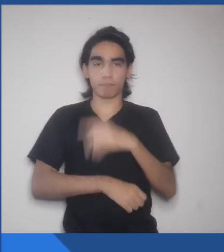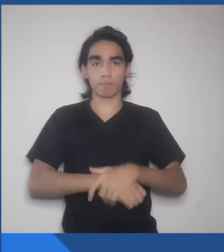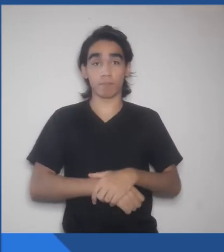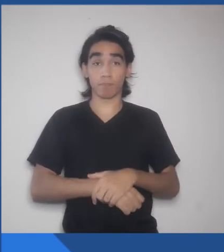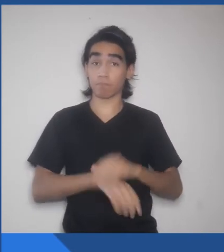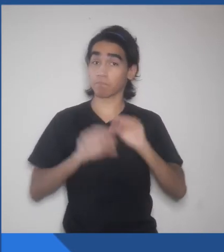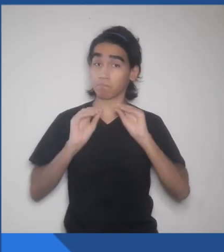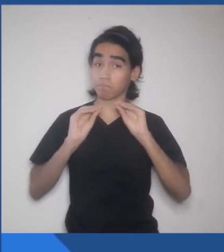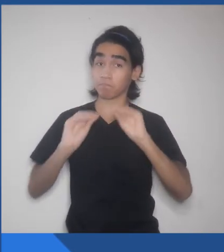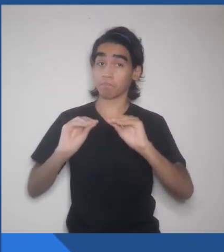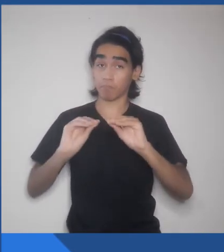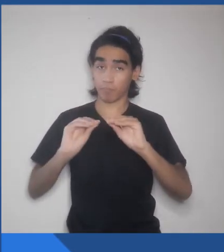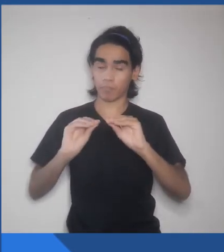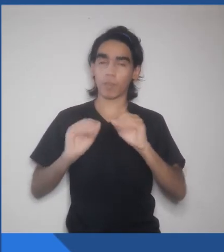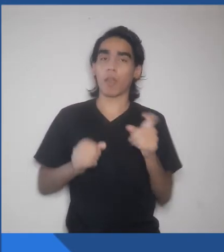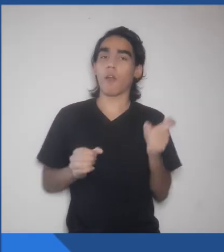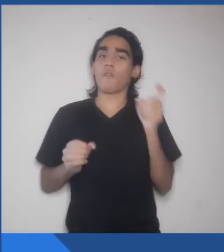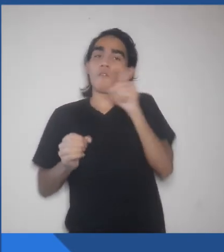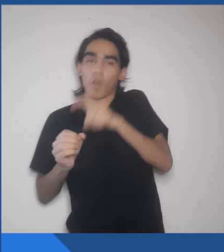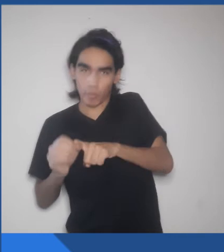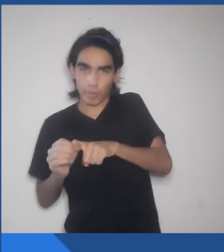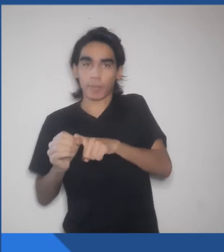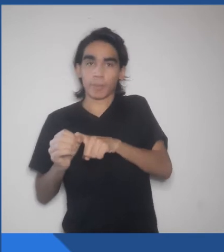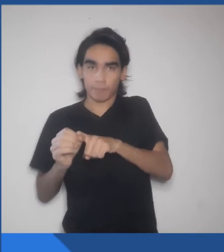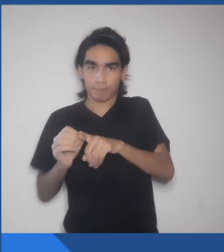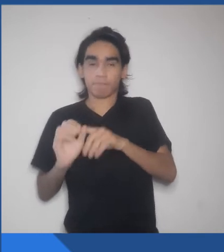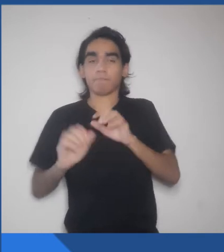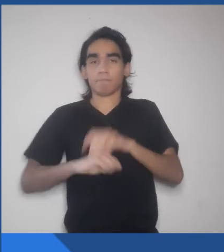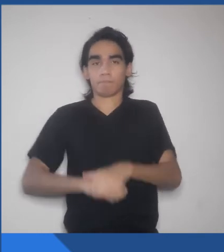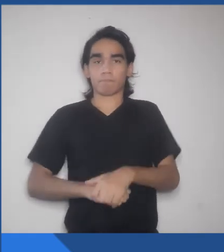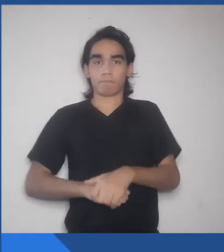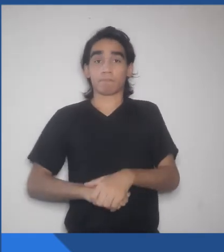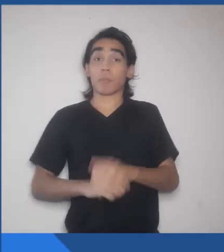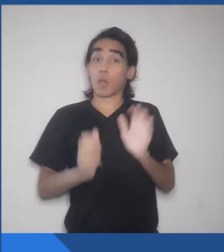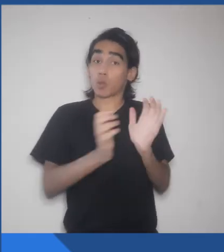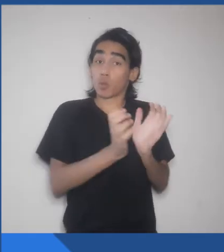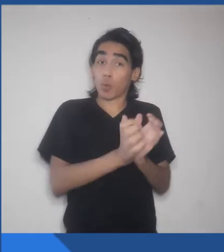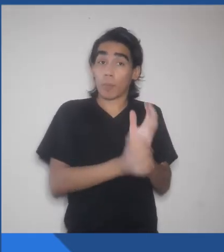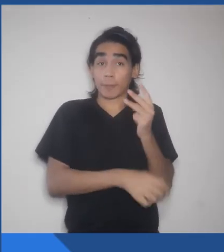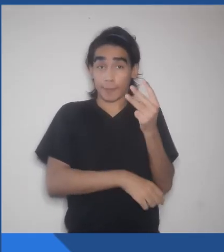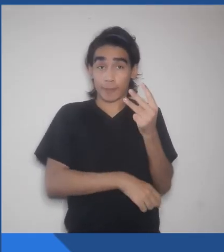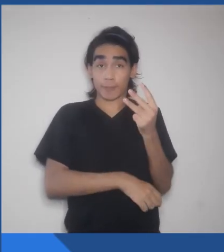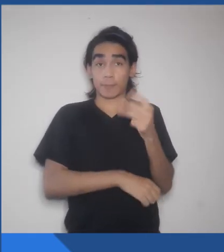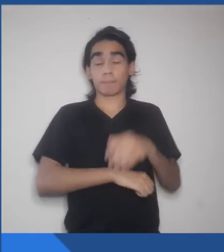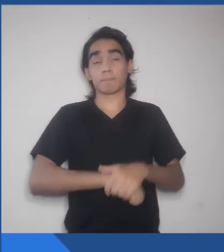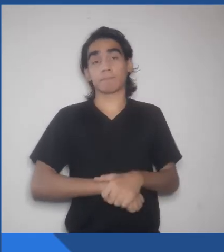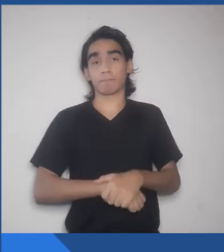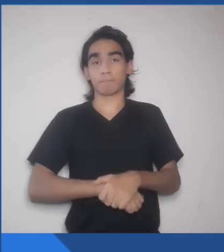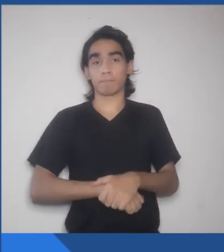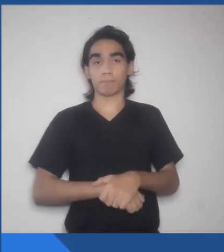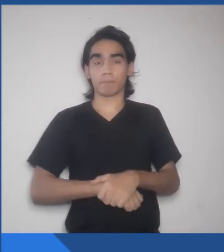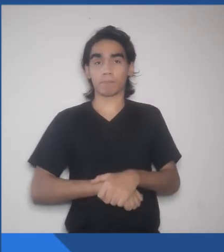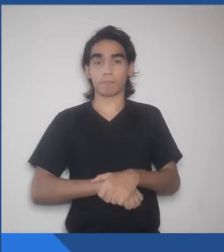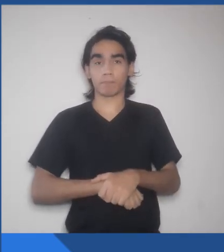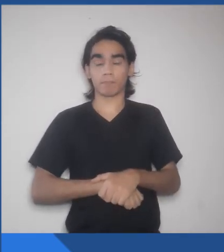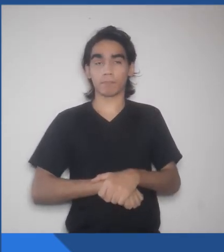Coloquei, clico aqui em voltar aos grupos. Turma 3.